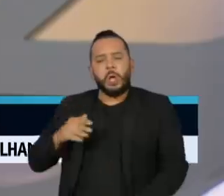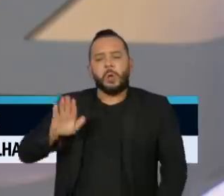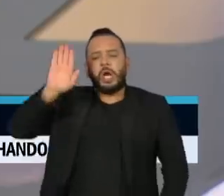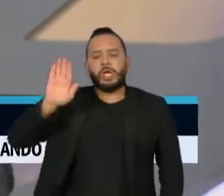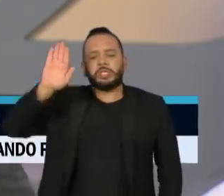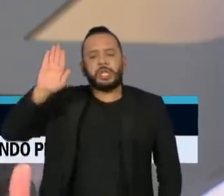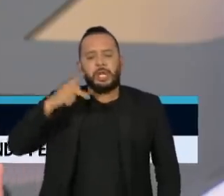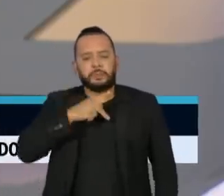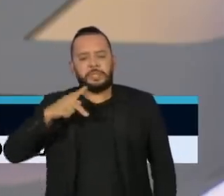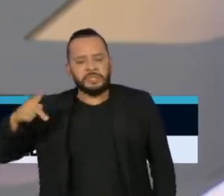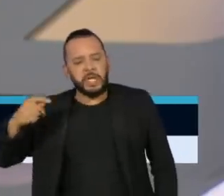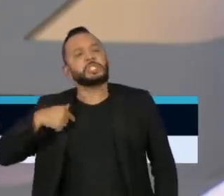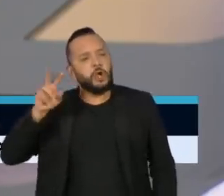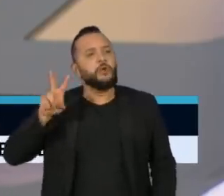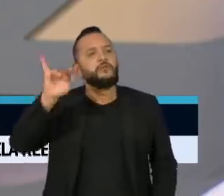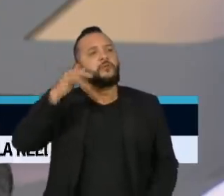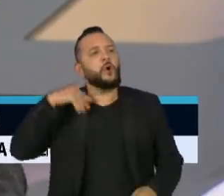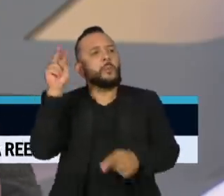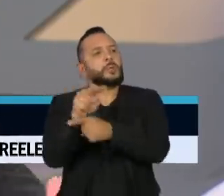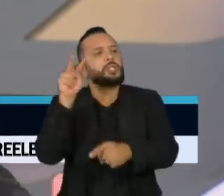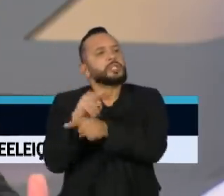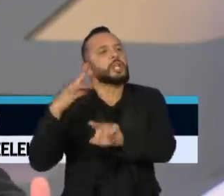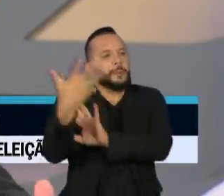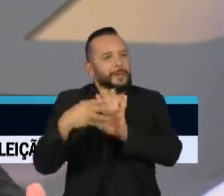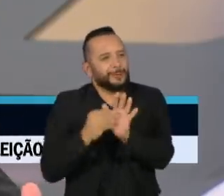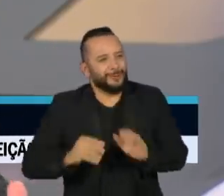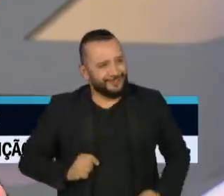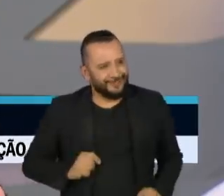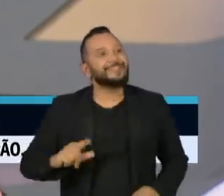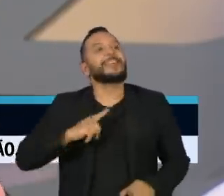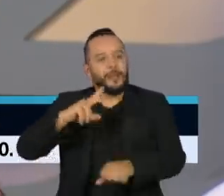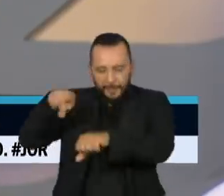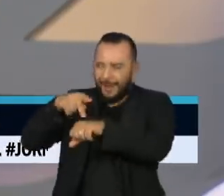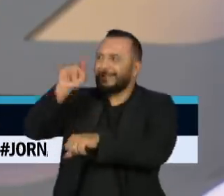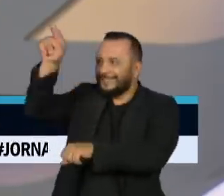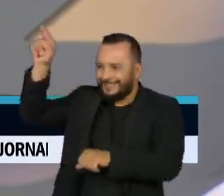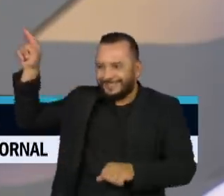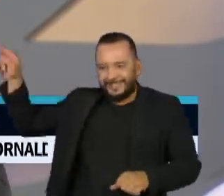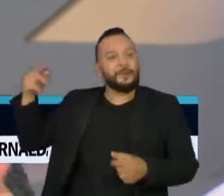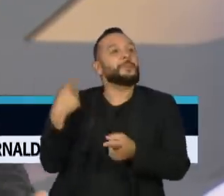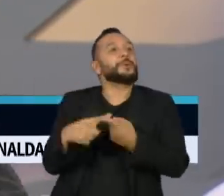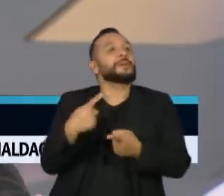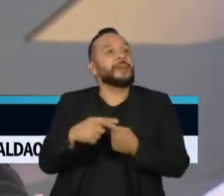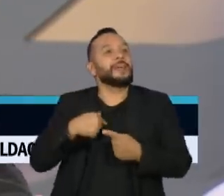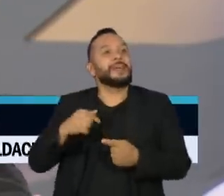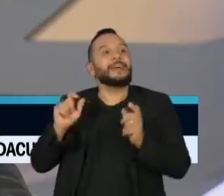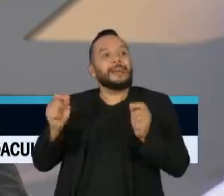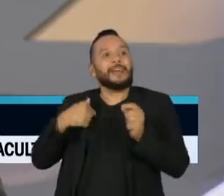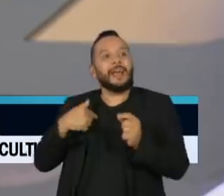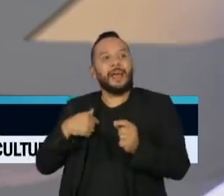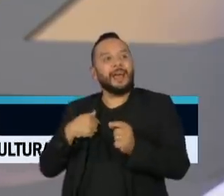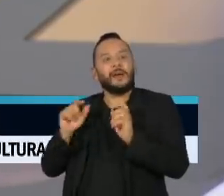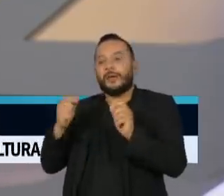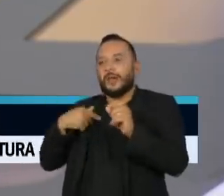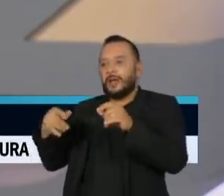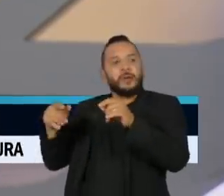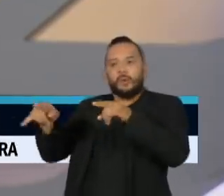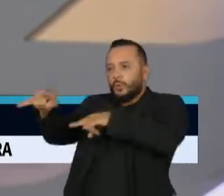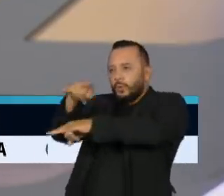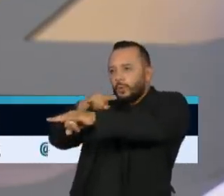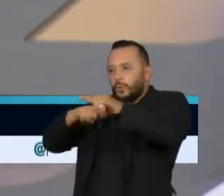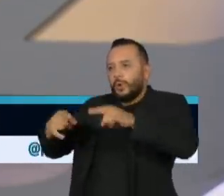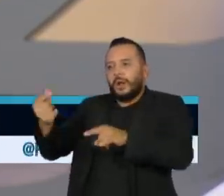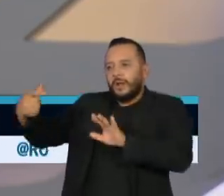presidência que quer se qualificar internacionalmente, garantir segurança de investimento, ele tem que ter um discurso firme sobre as questões